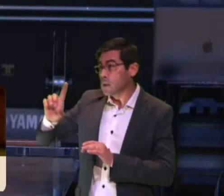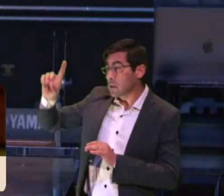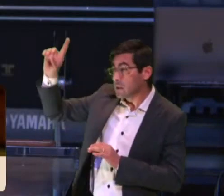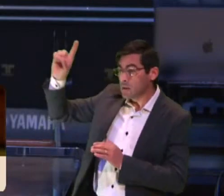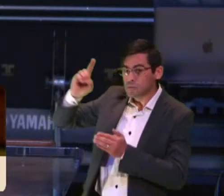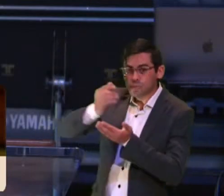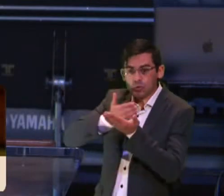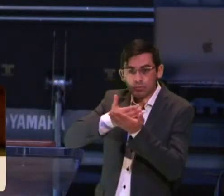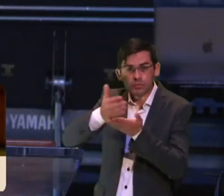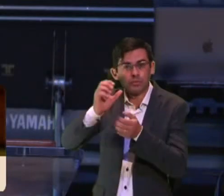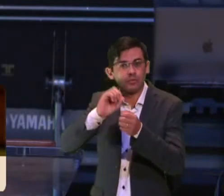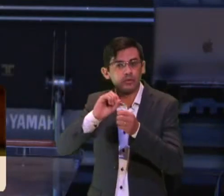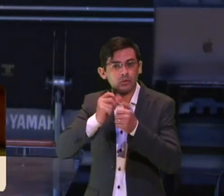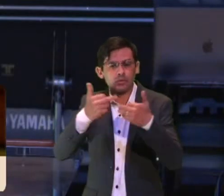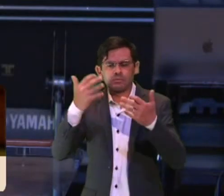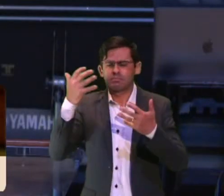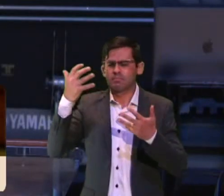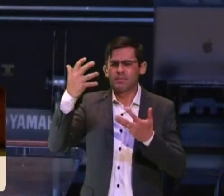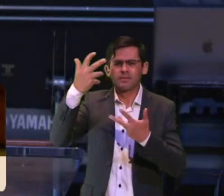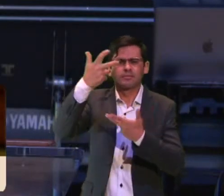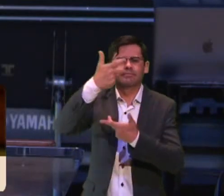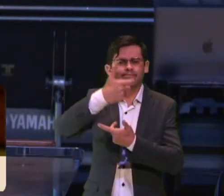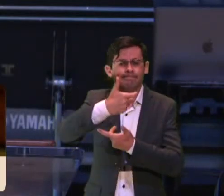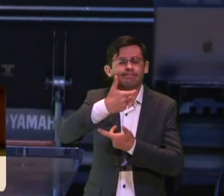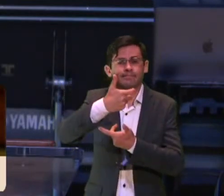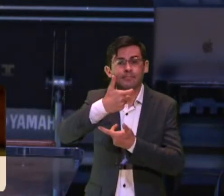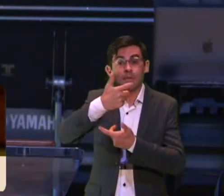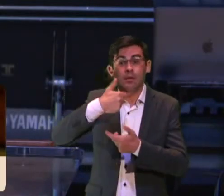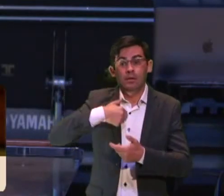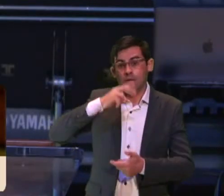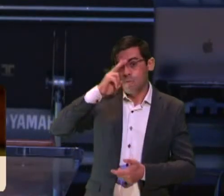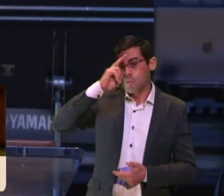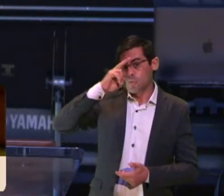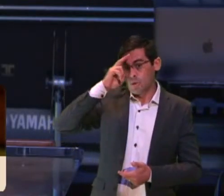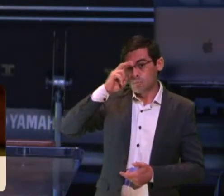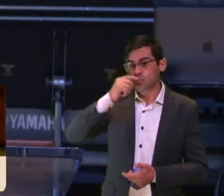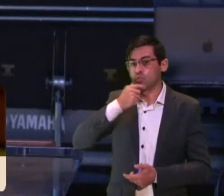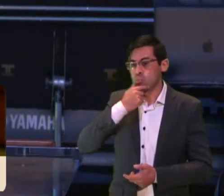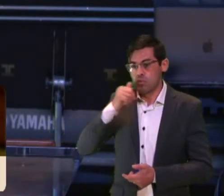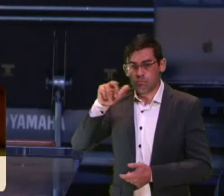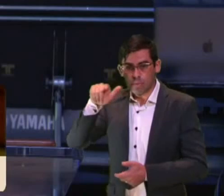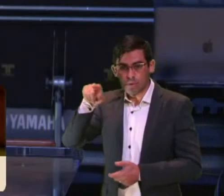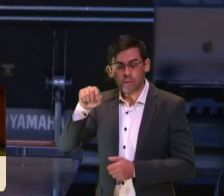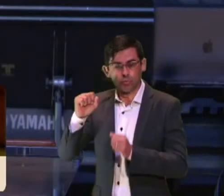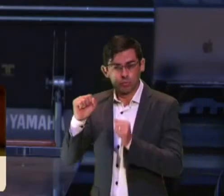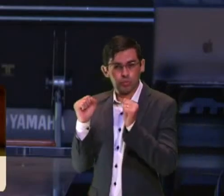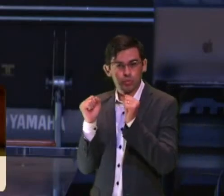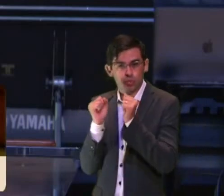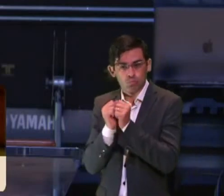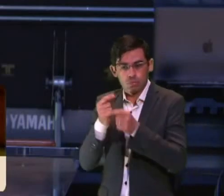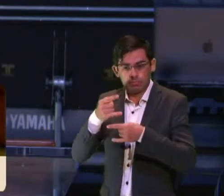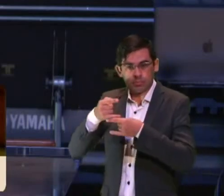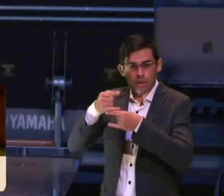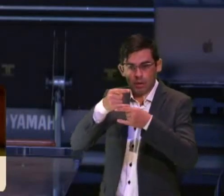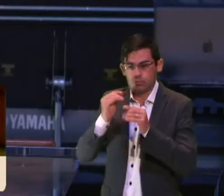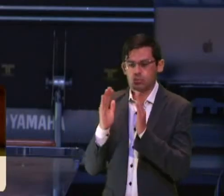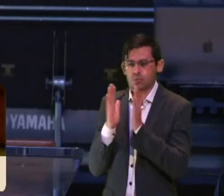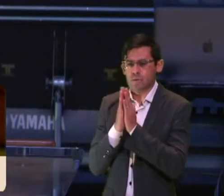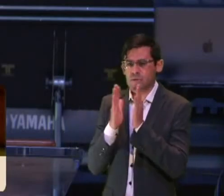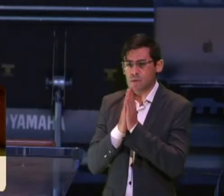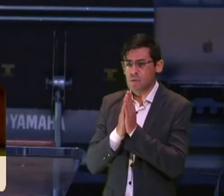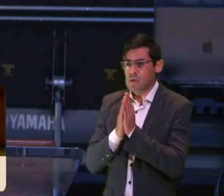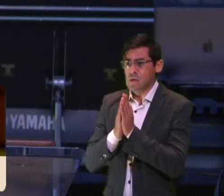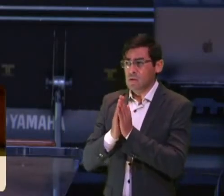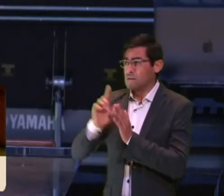a fazer coisas maravilhosas. Eu lembro de um irmão que estava ali, e Deus tocou nos seus olhos, e ele